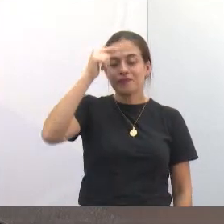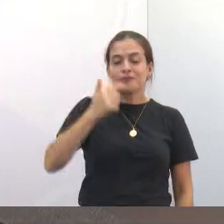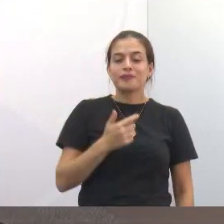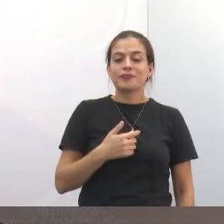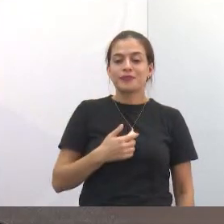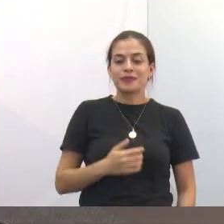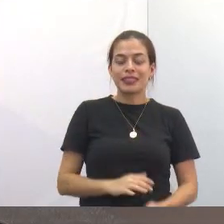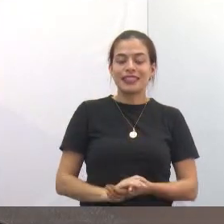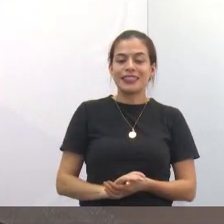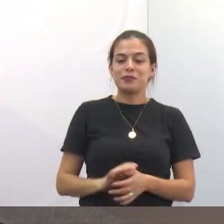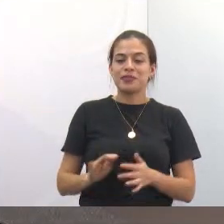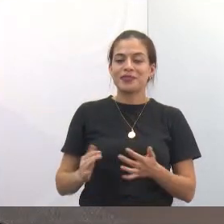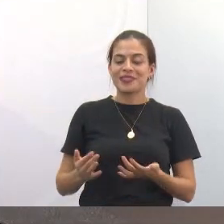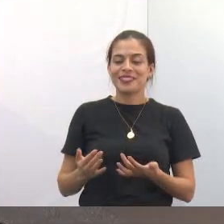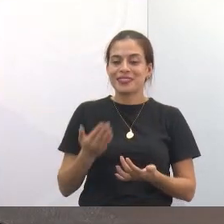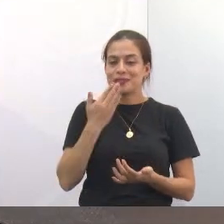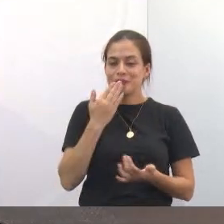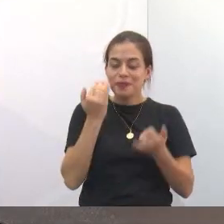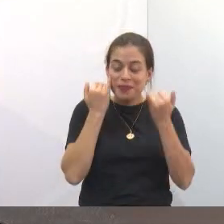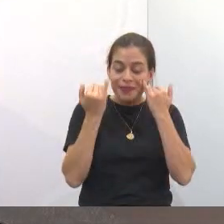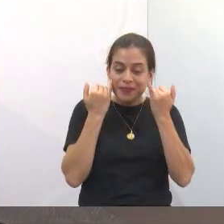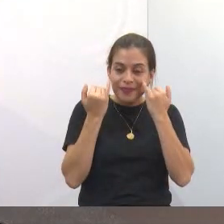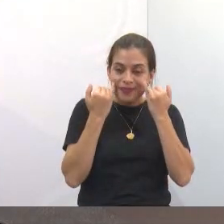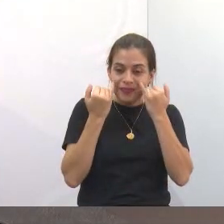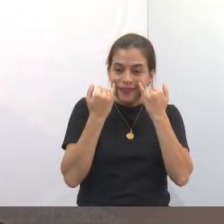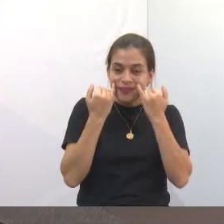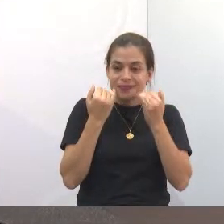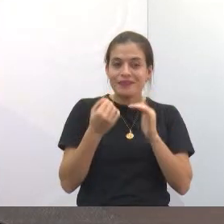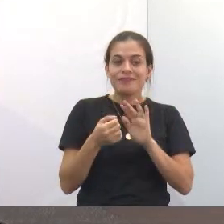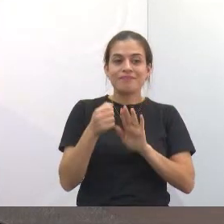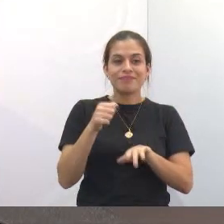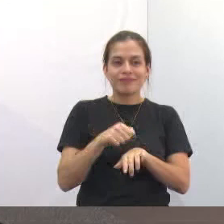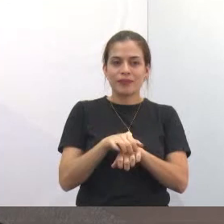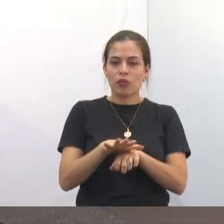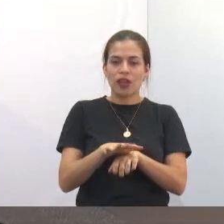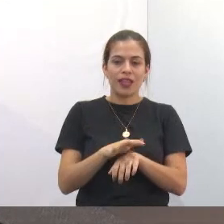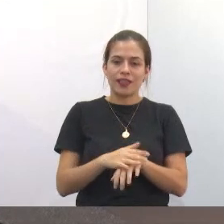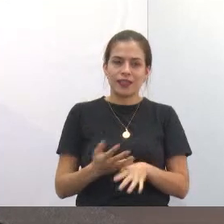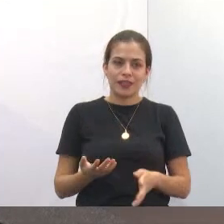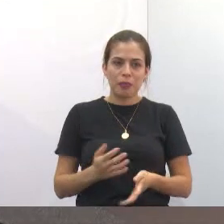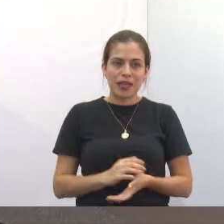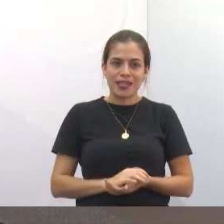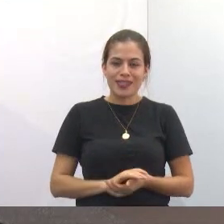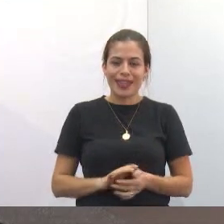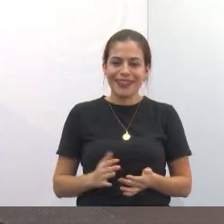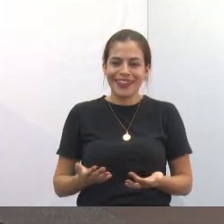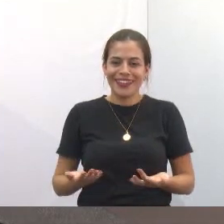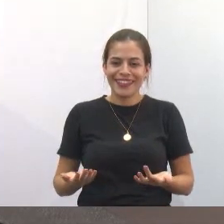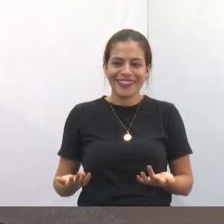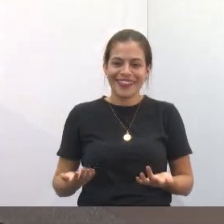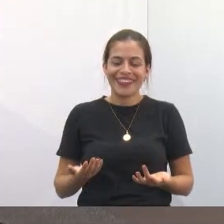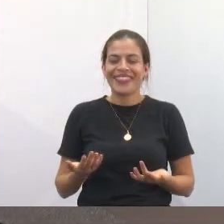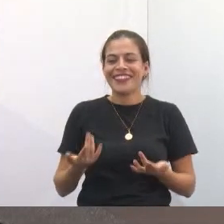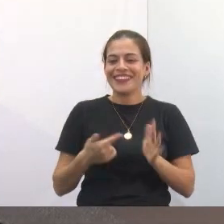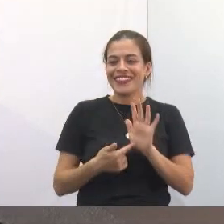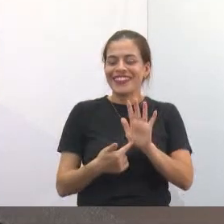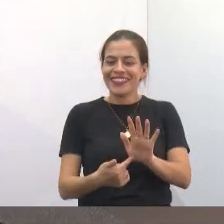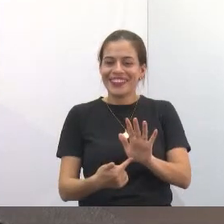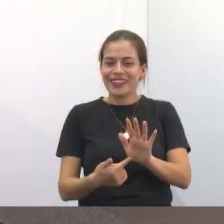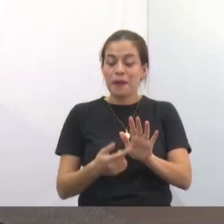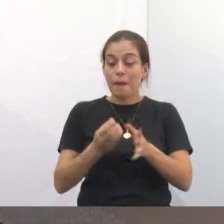Em atenção ao pedido de informação supra-mencionado, informamos sobre o questionamento referente ao repasse